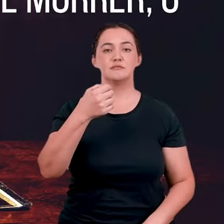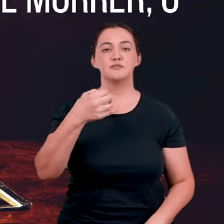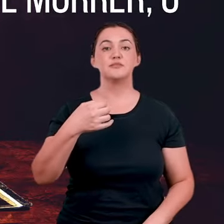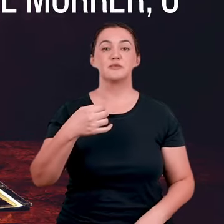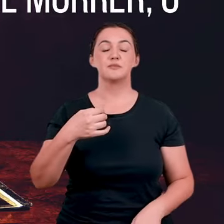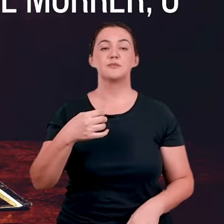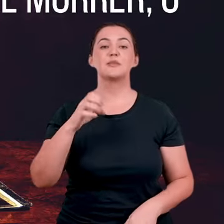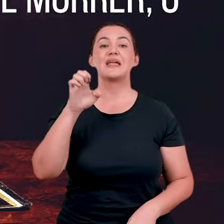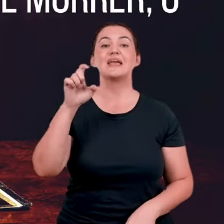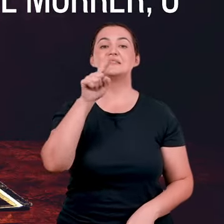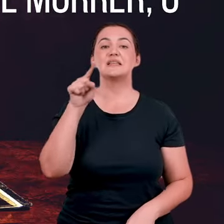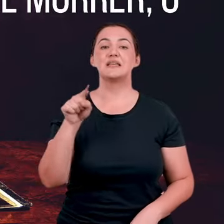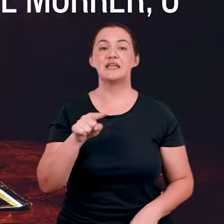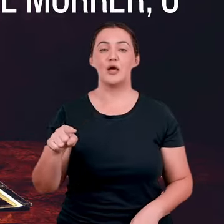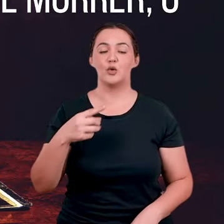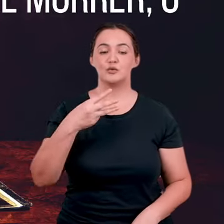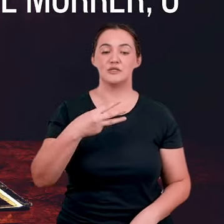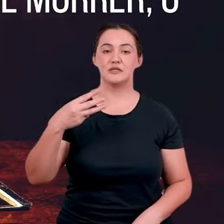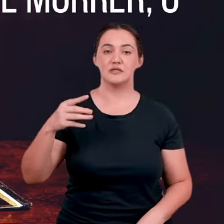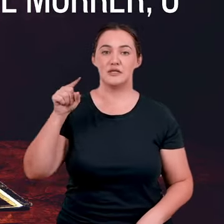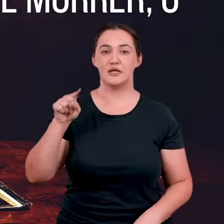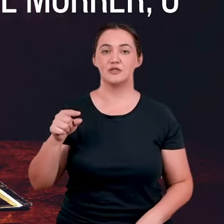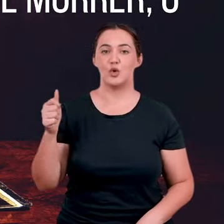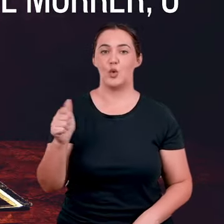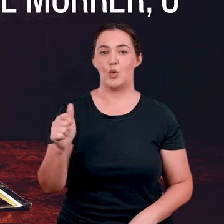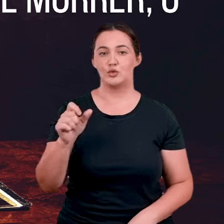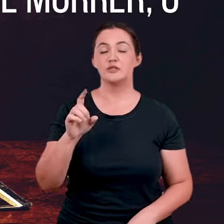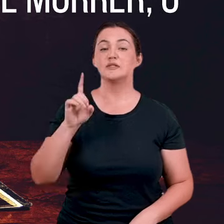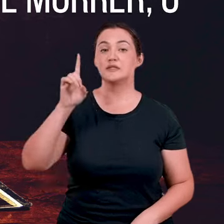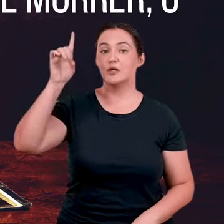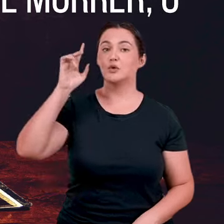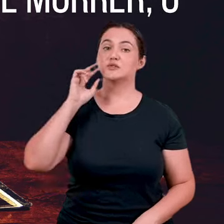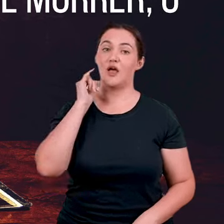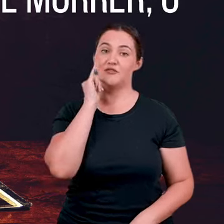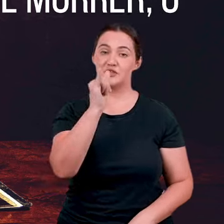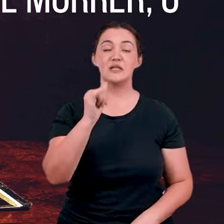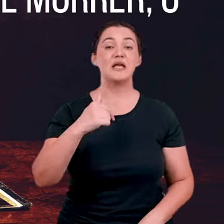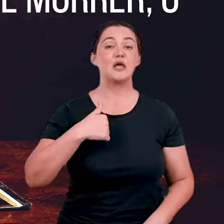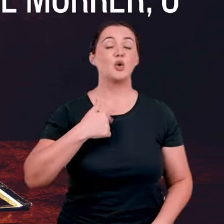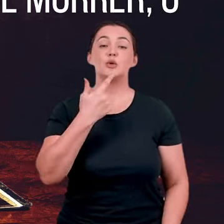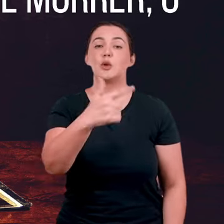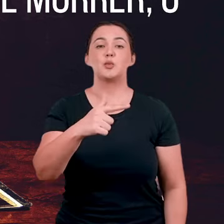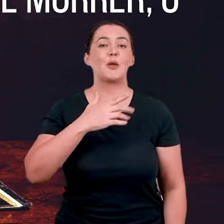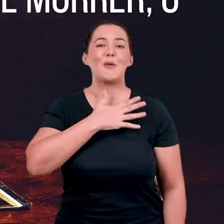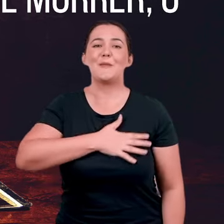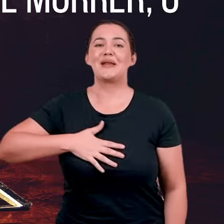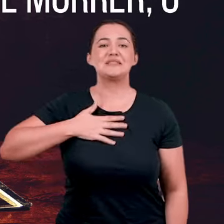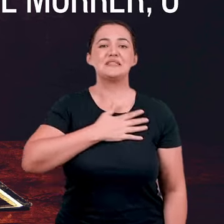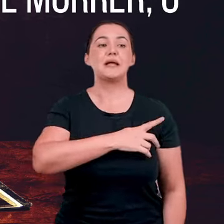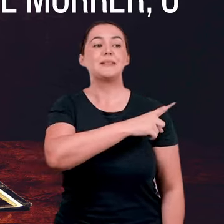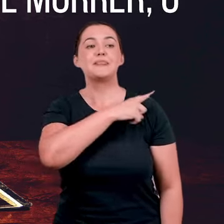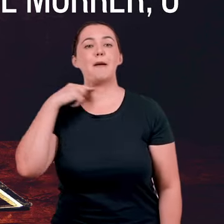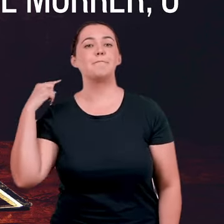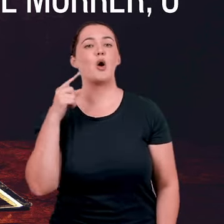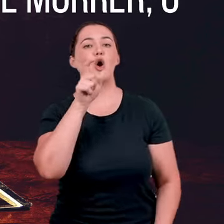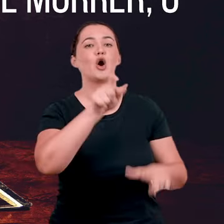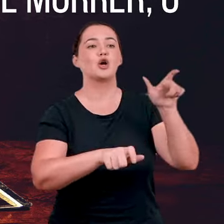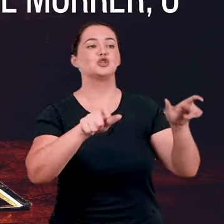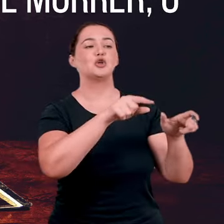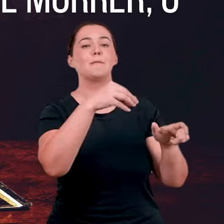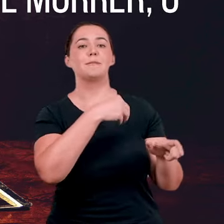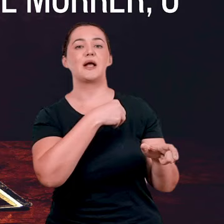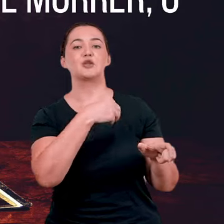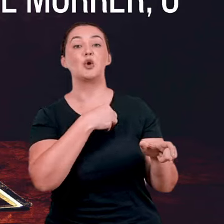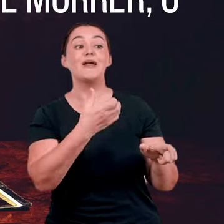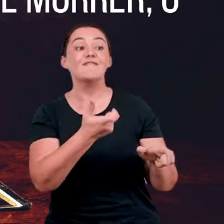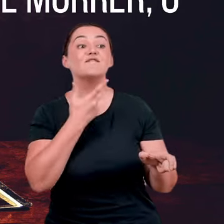certo como eu vivo, está em Ezequiel 33:11, diz o Senhor Deus, não tenho prazer na morte do ímpio, mas em que